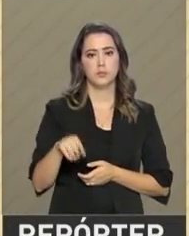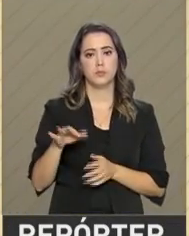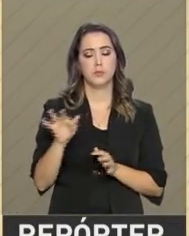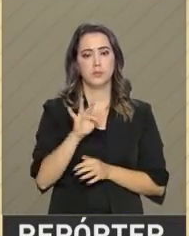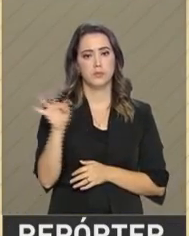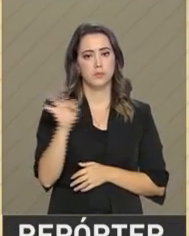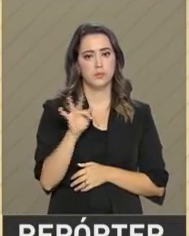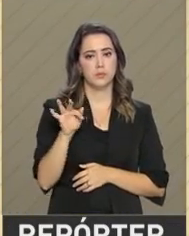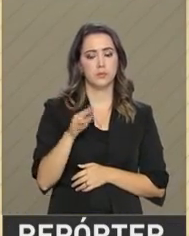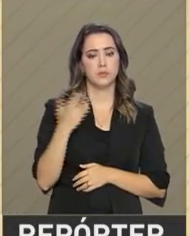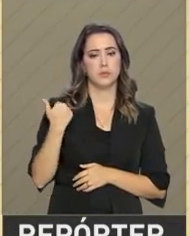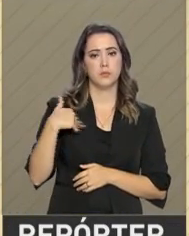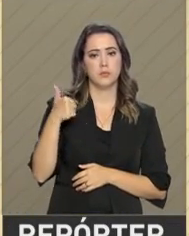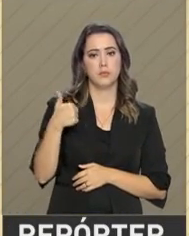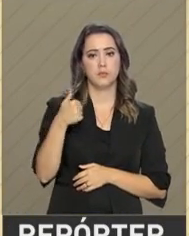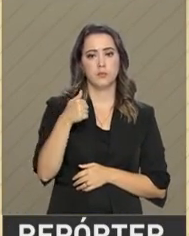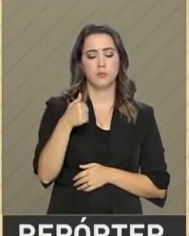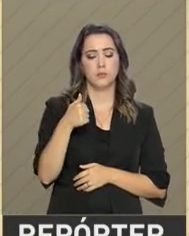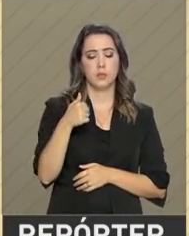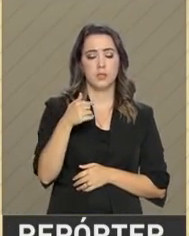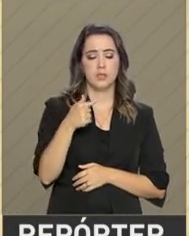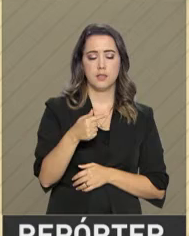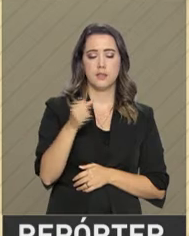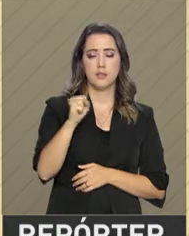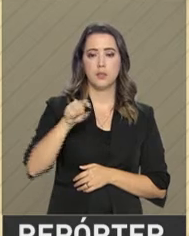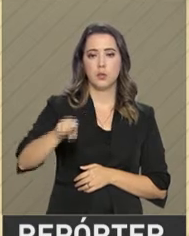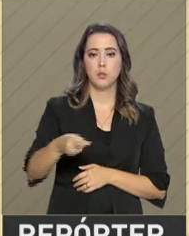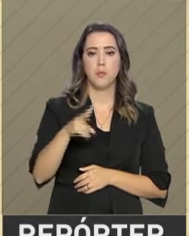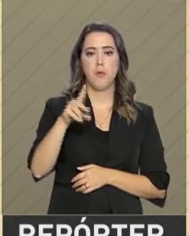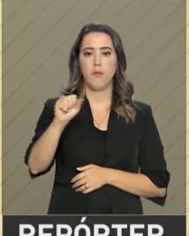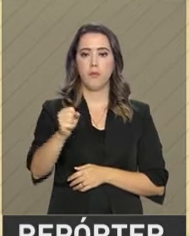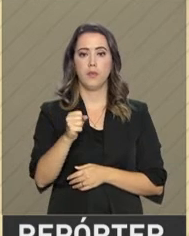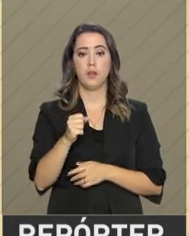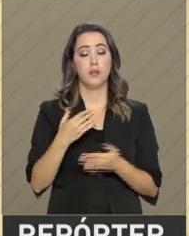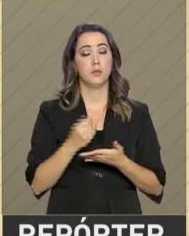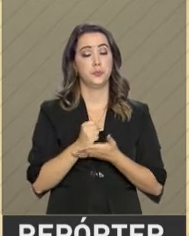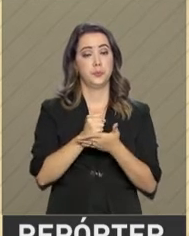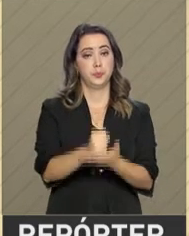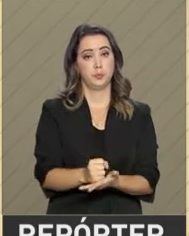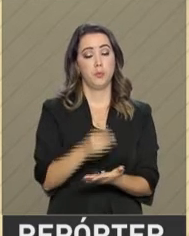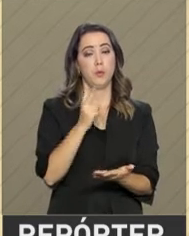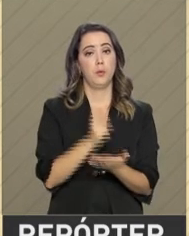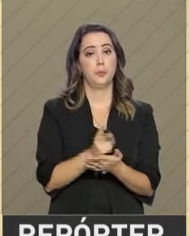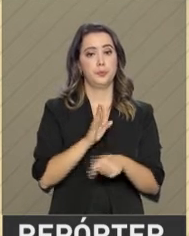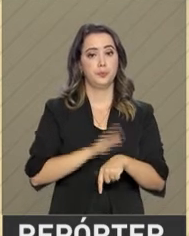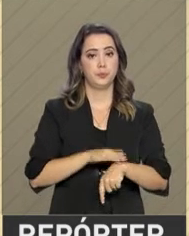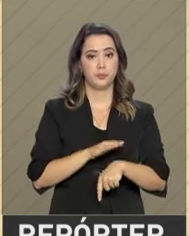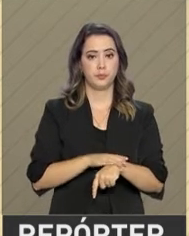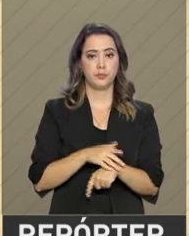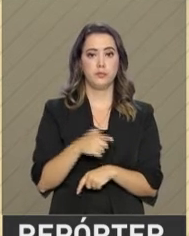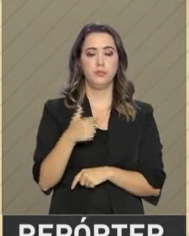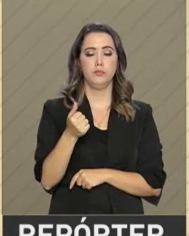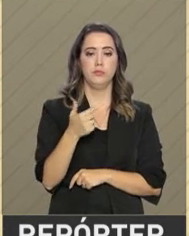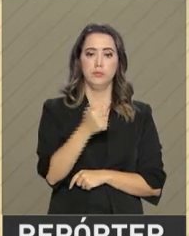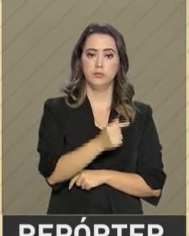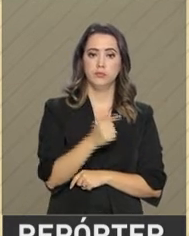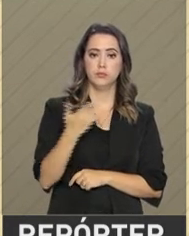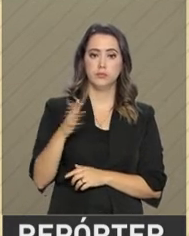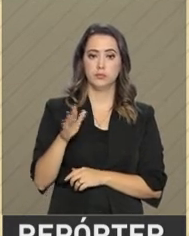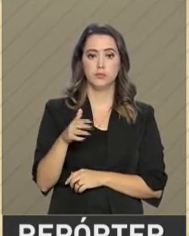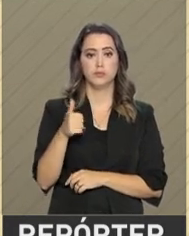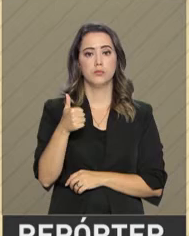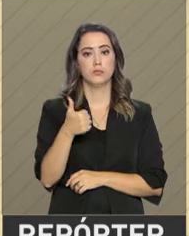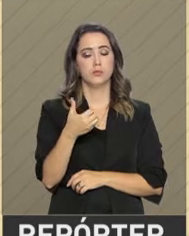ofertadas mais de 178 mil vagas de emprego pelo sine no mesmo período de 2007 foram cerca de